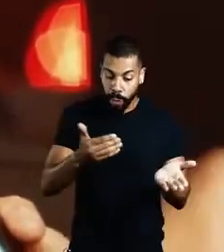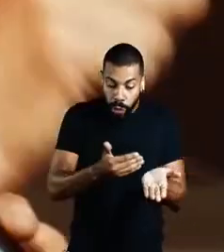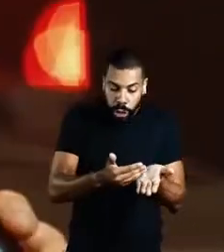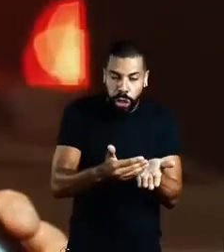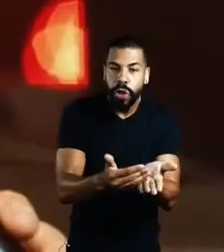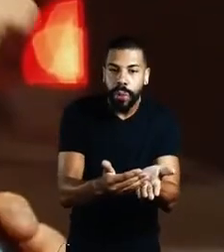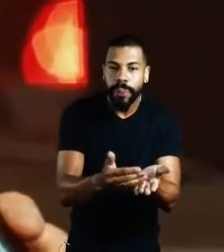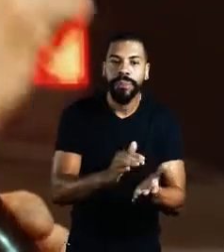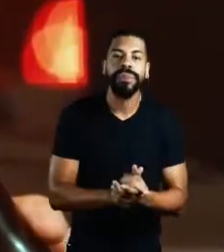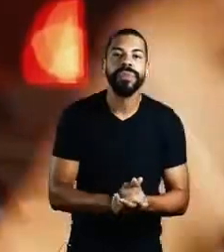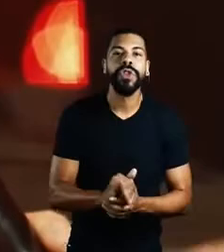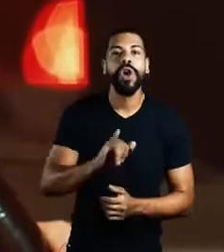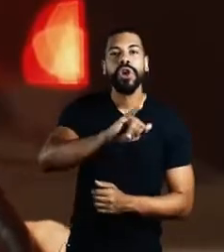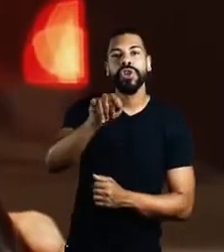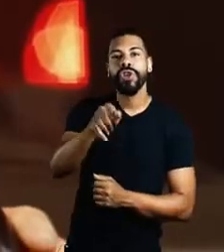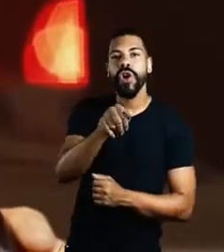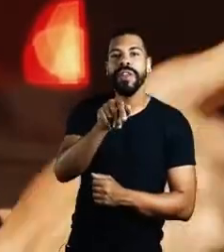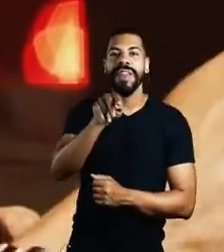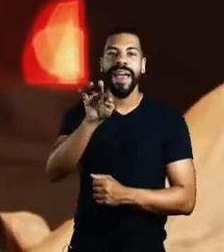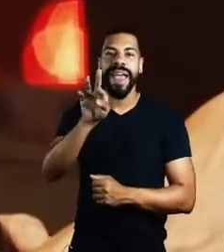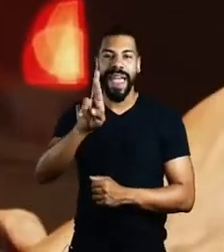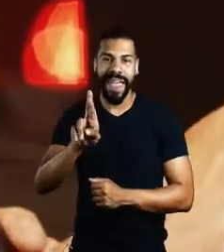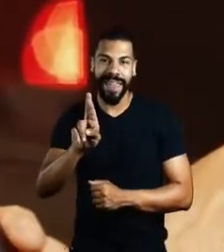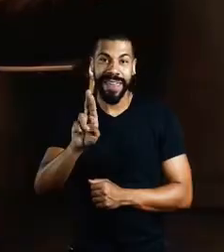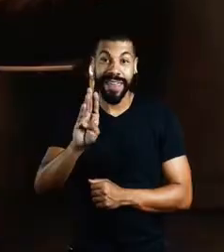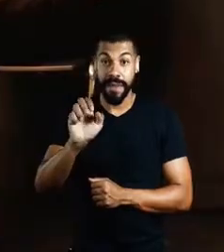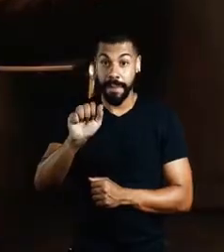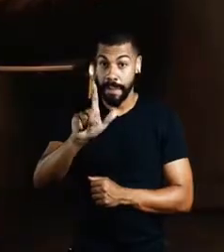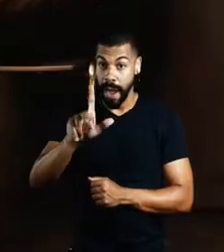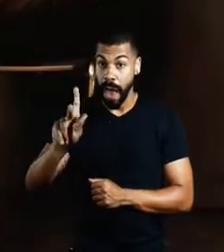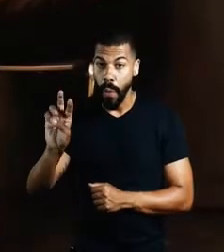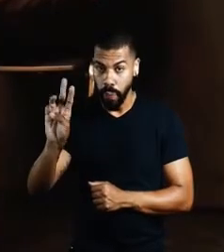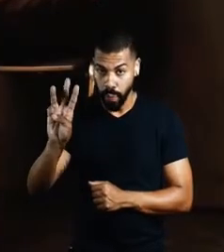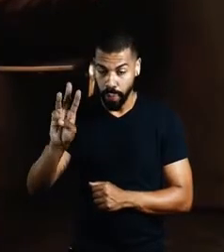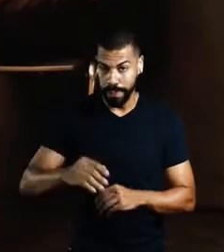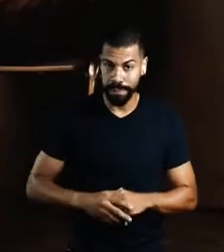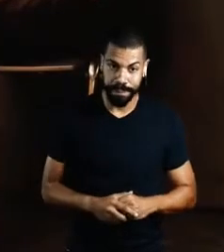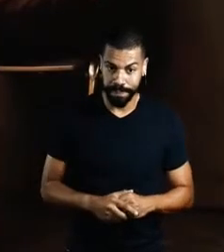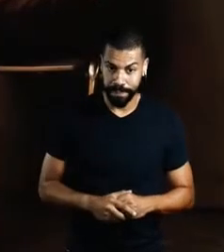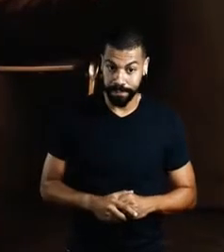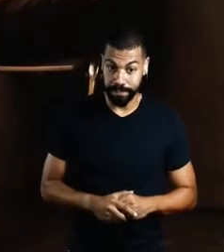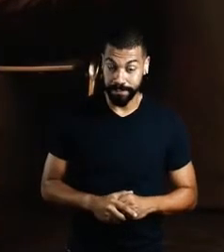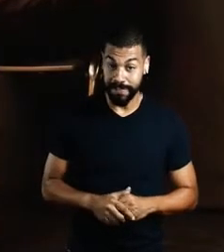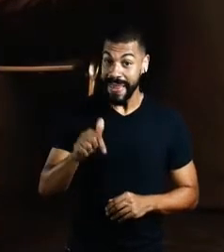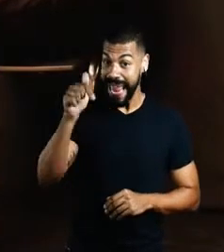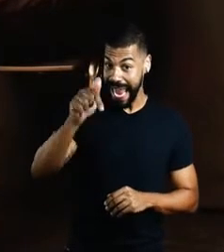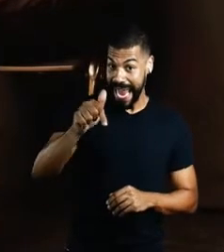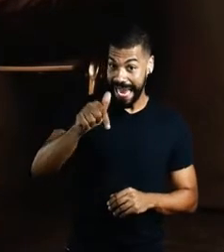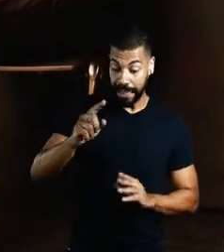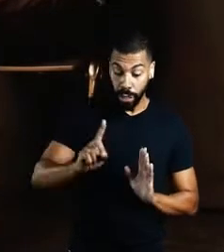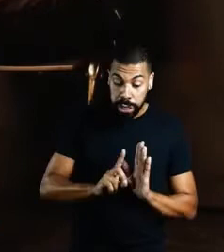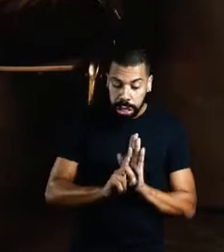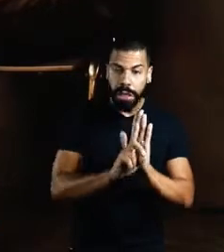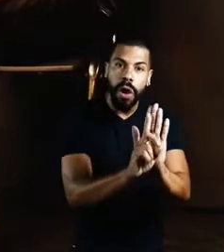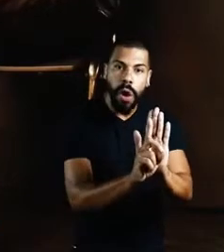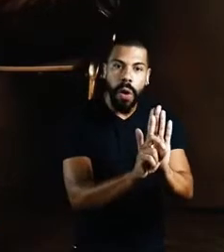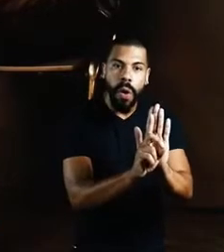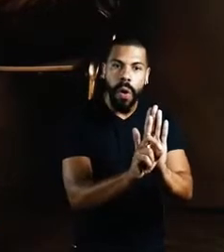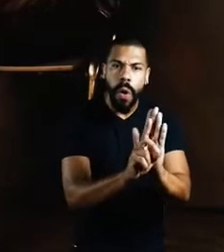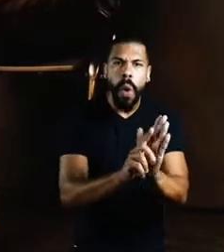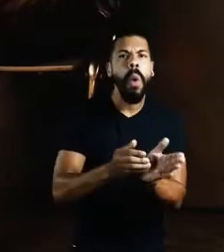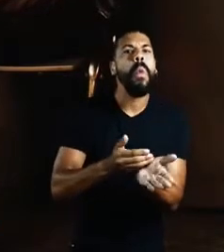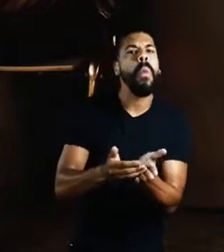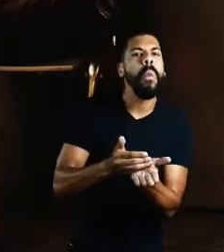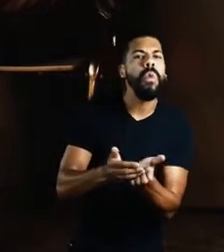chama J.R. Blau. Verdade. J.R. Blau, que chegou lá fazendo o bumbo